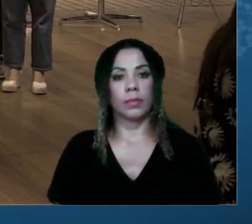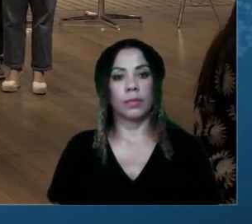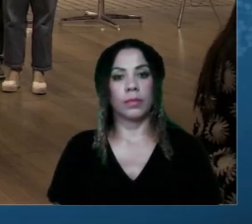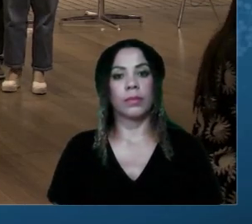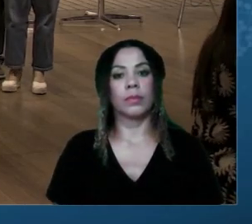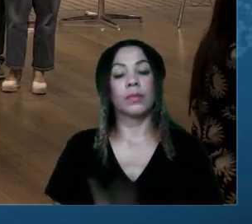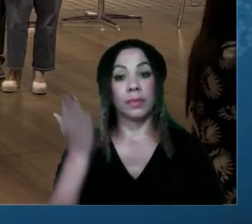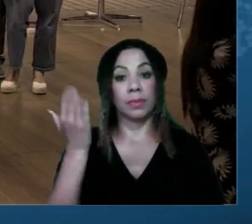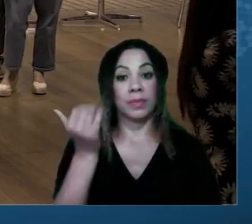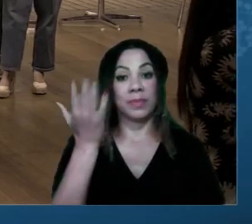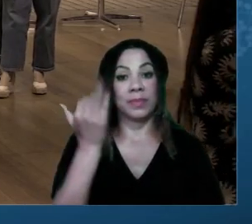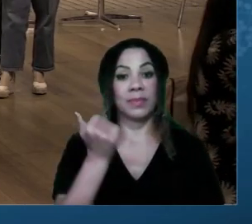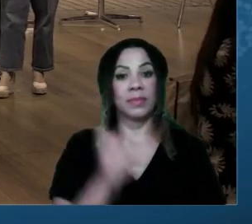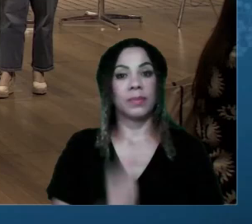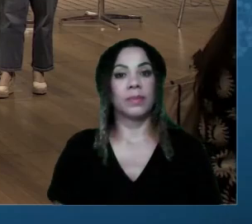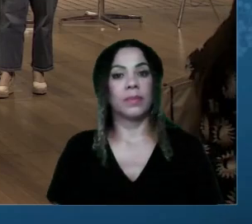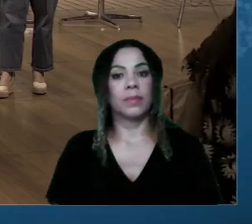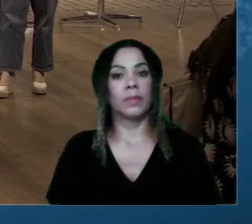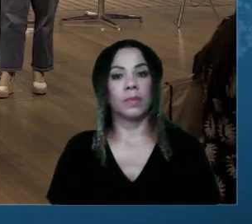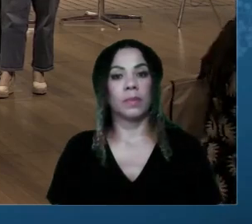Venham.